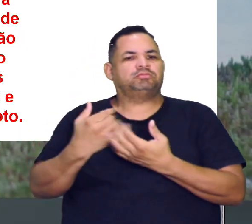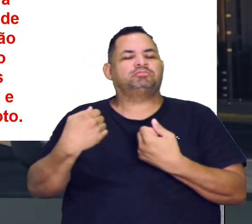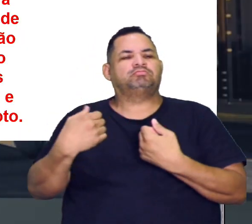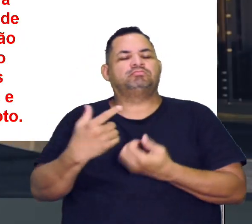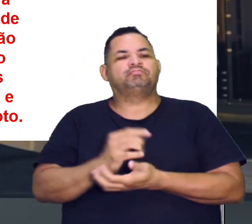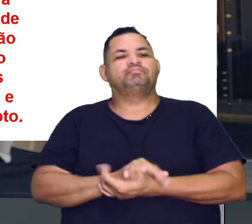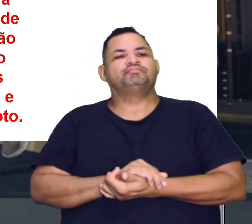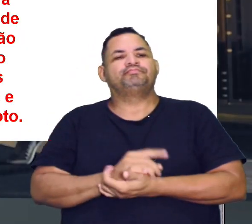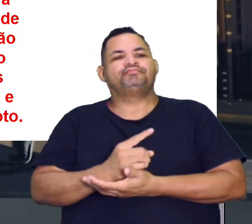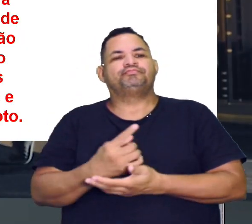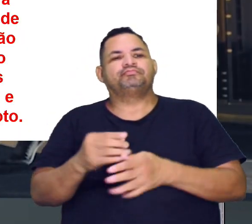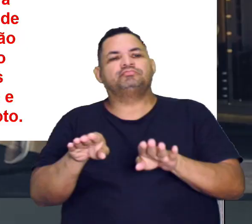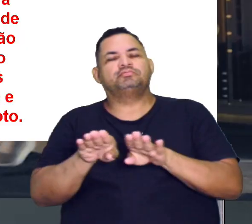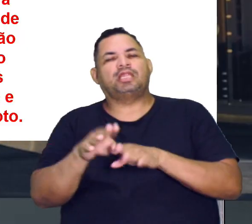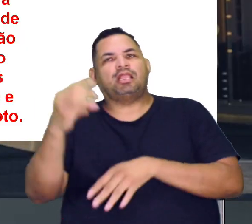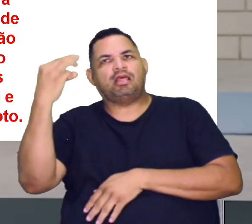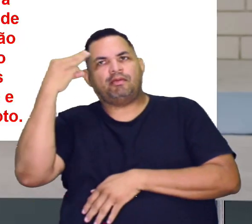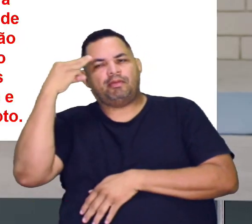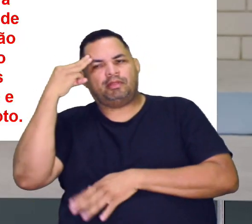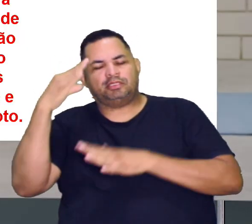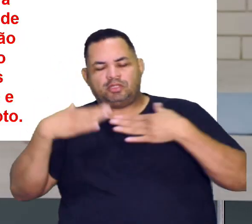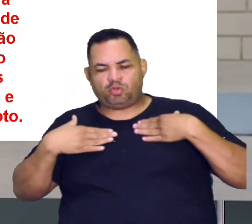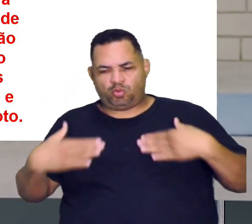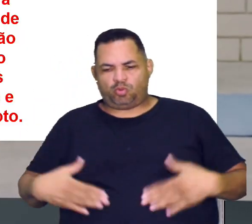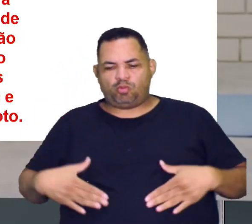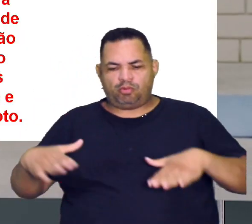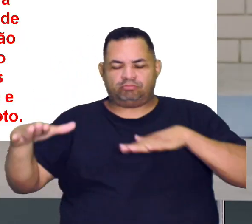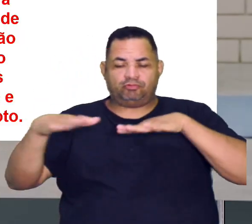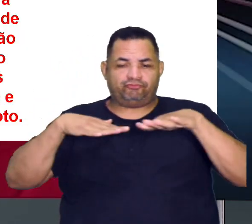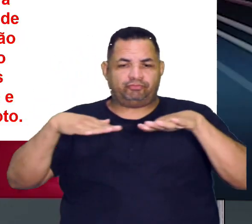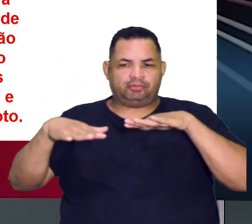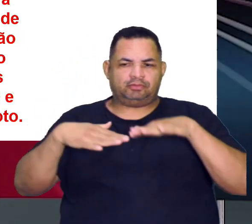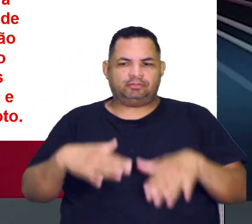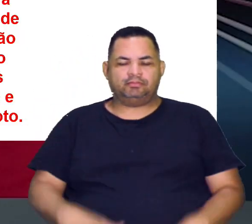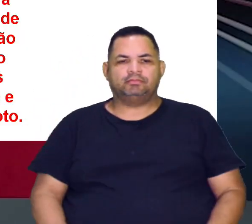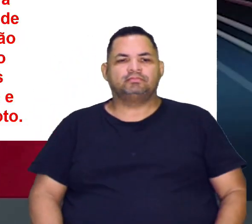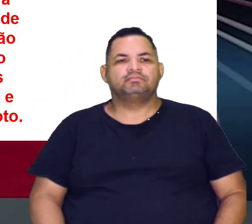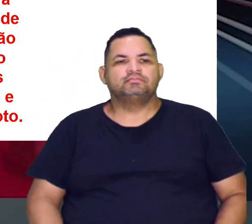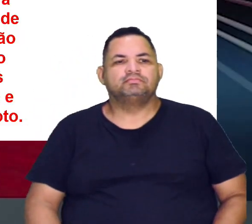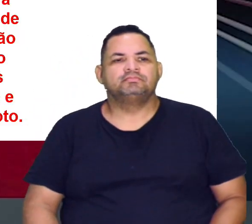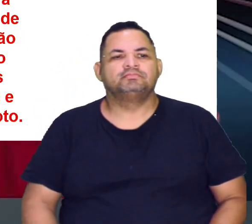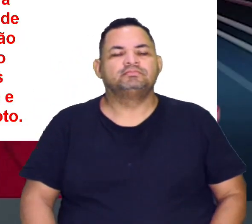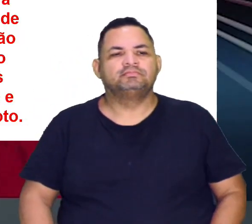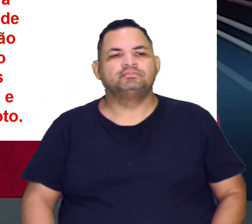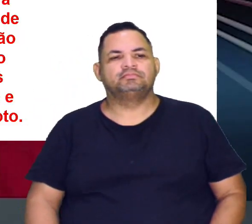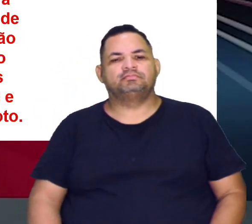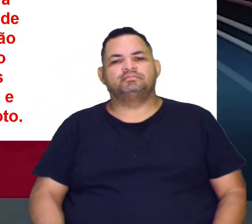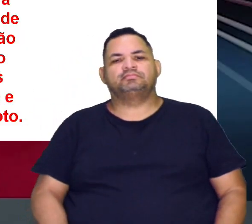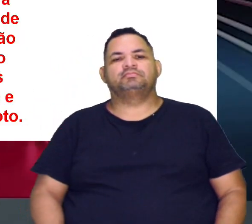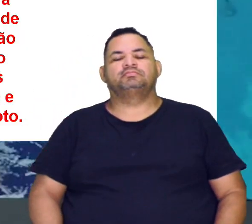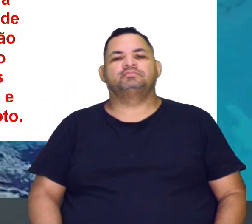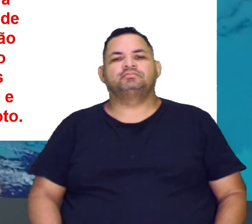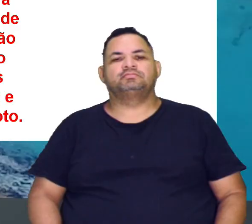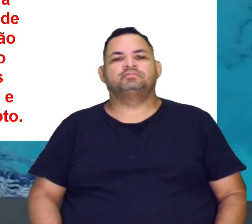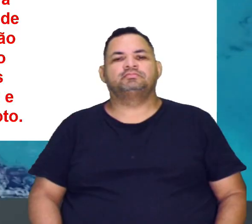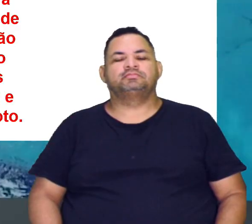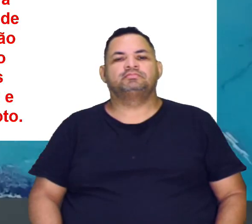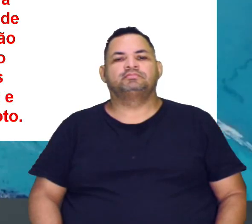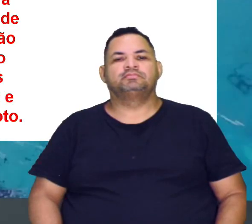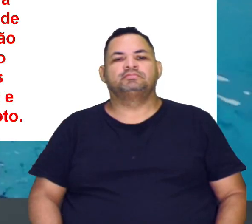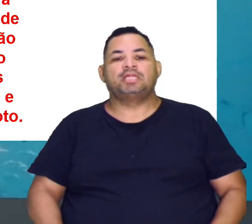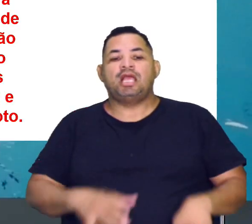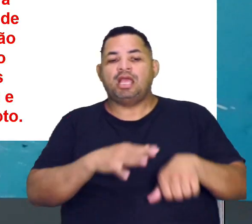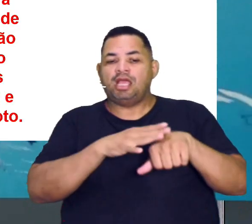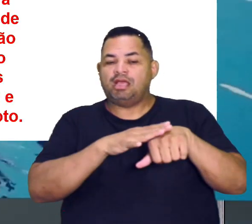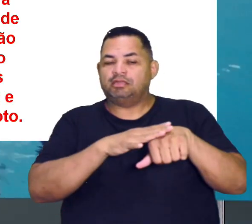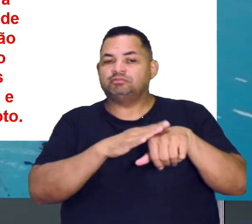de você, tanto da sua mente quanto do seu corpo. Tudo bem? Beleza! E aí, essas